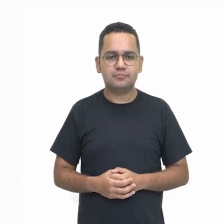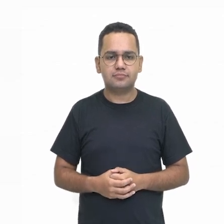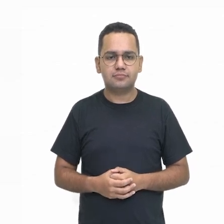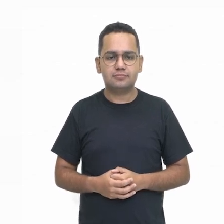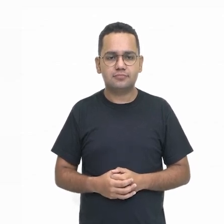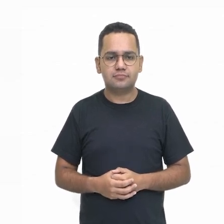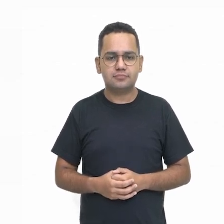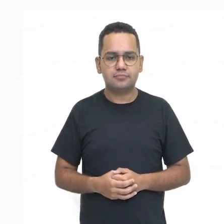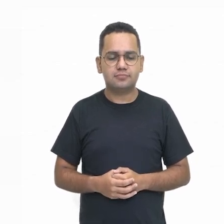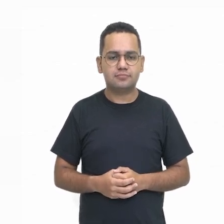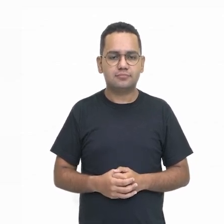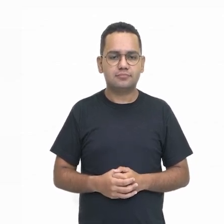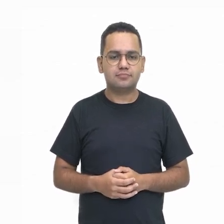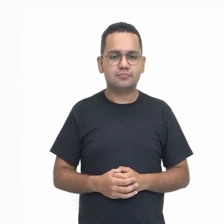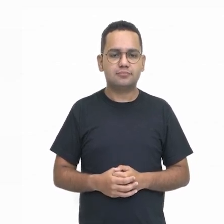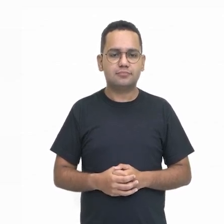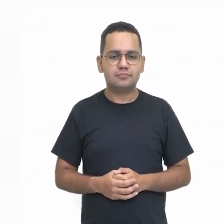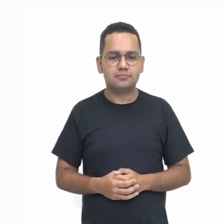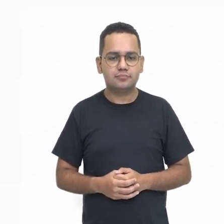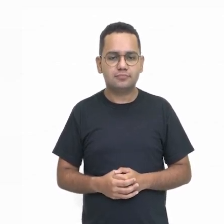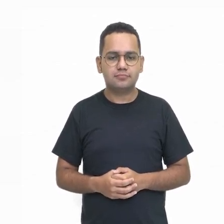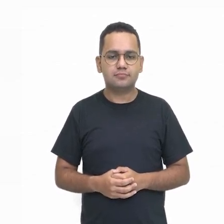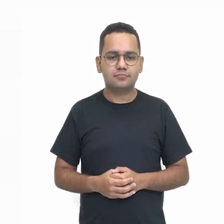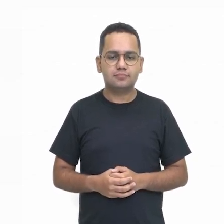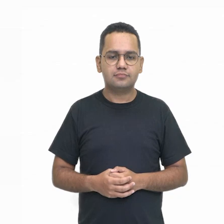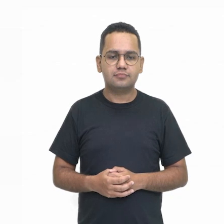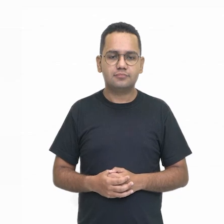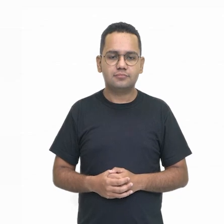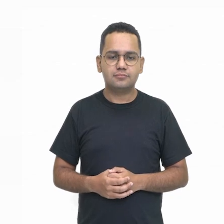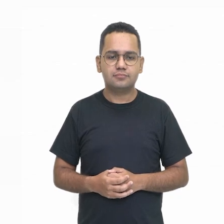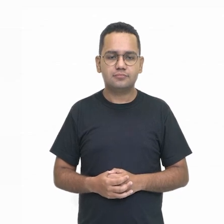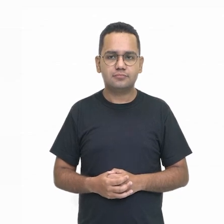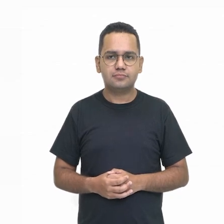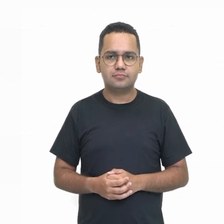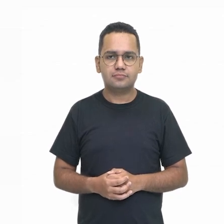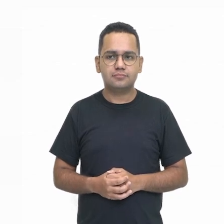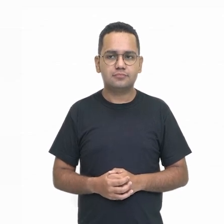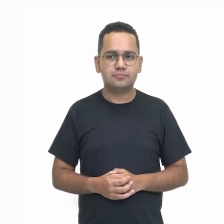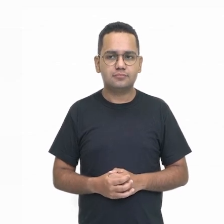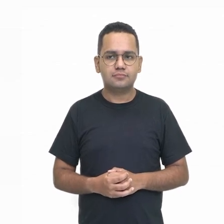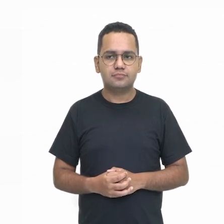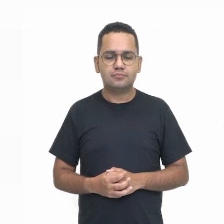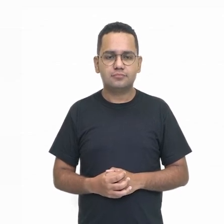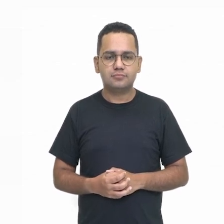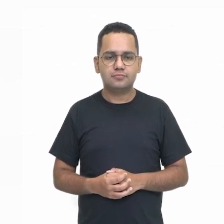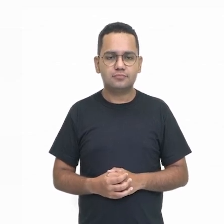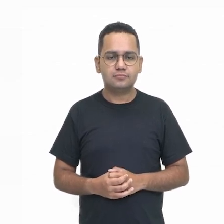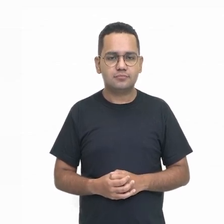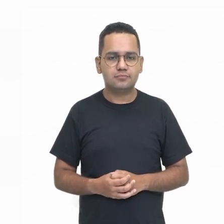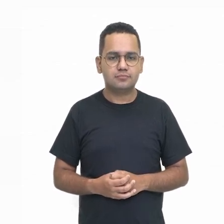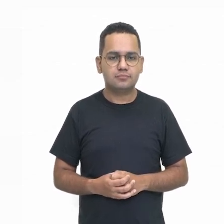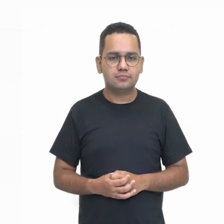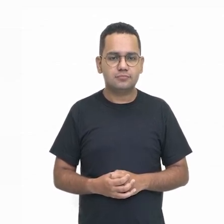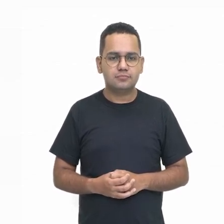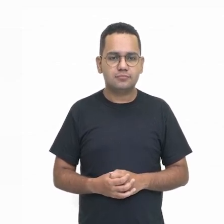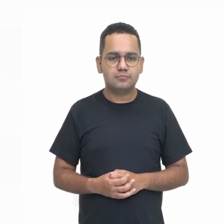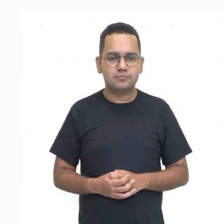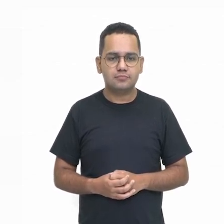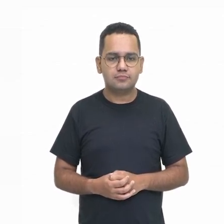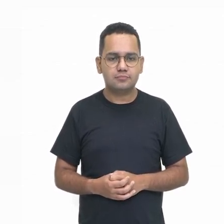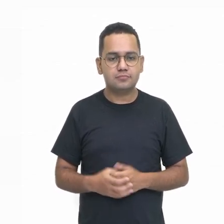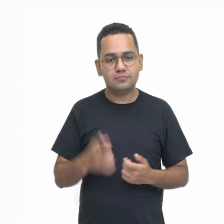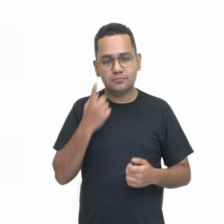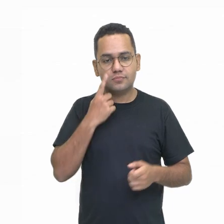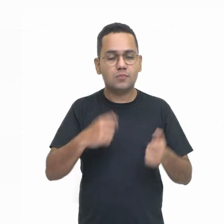uma manchete, né, que noticiava justamente essa mudança, né, da